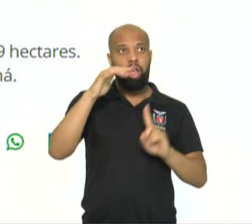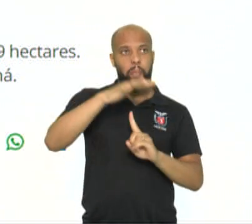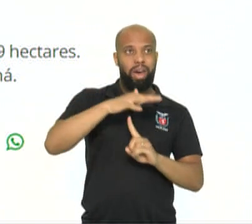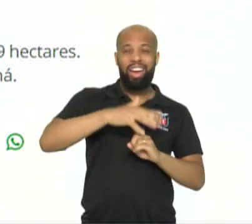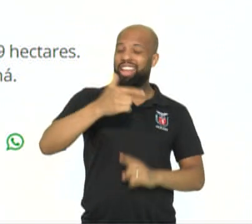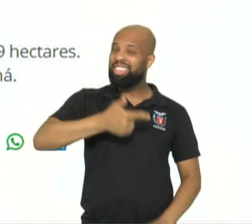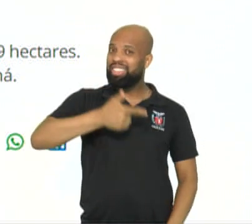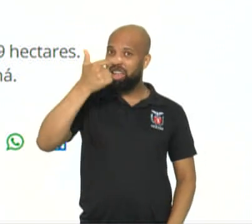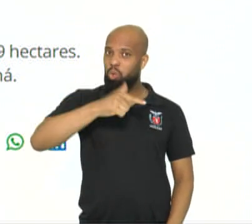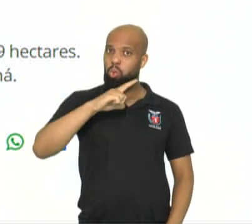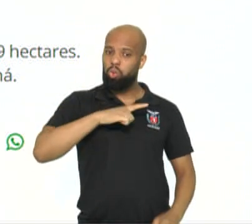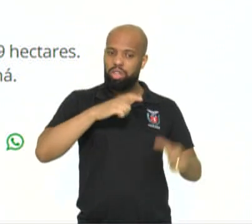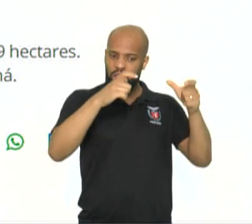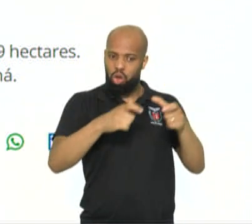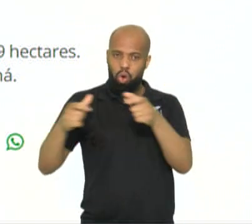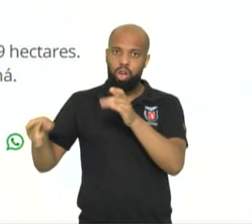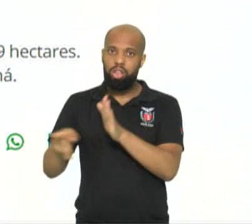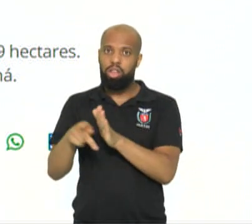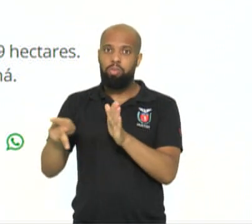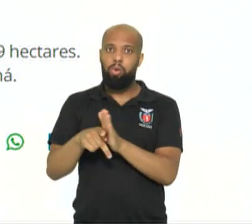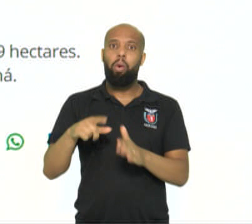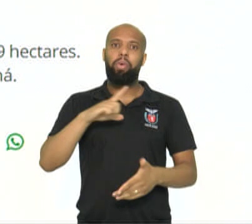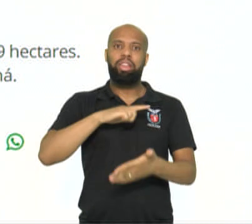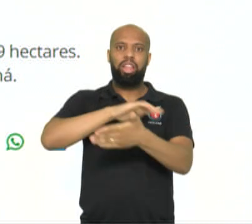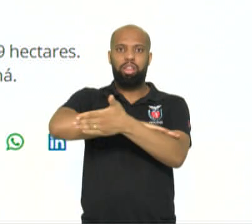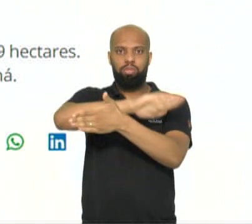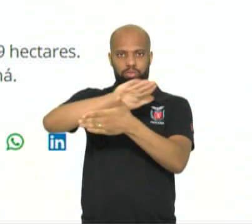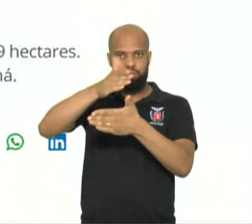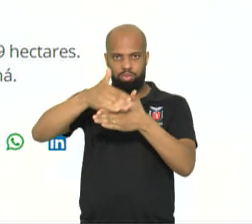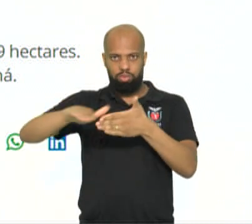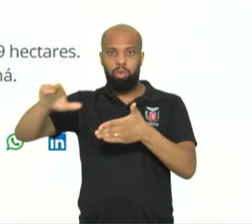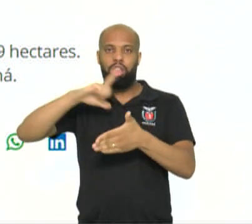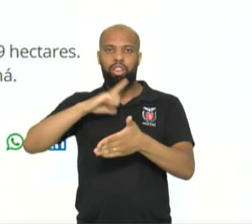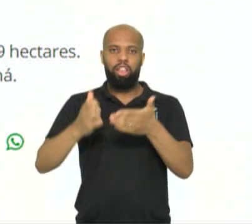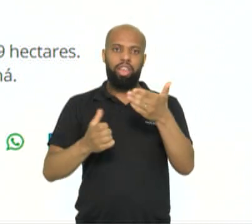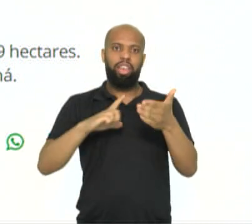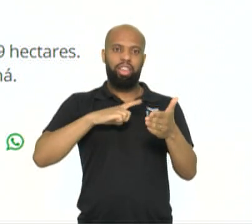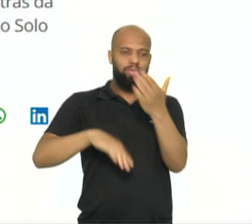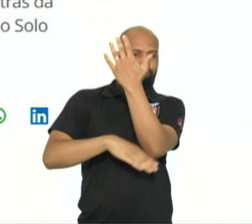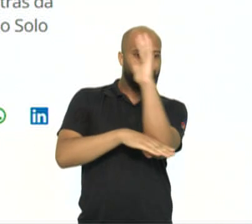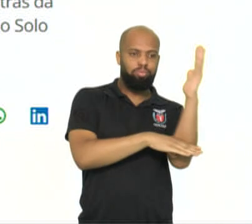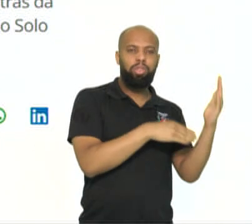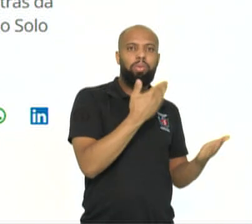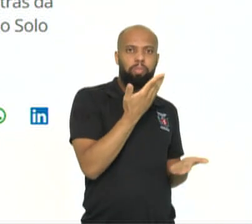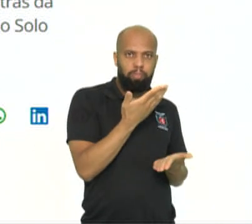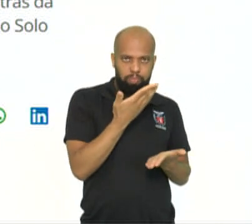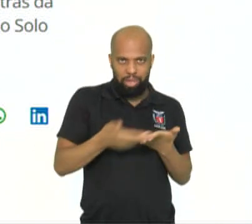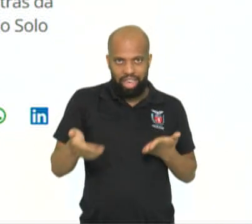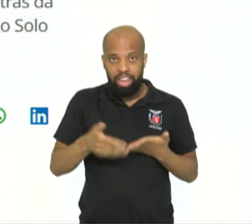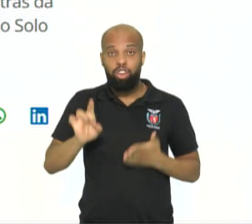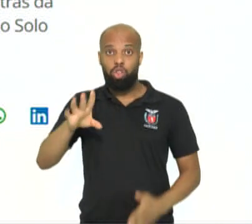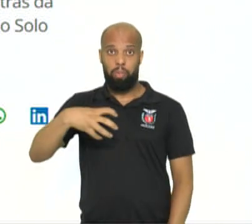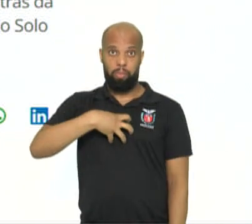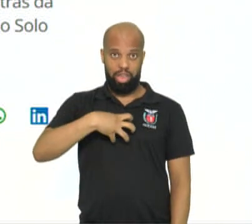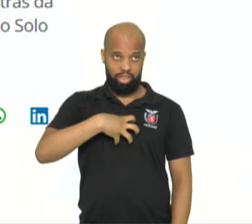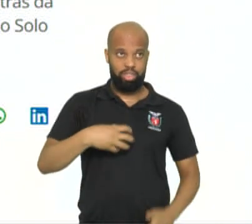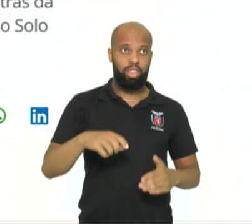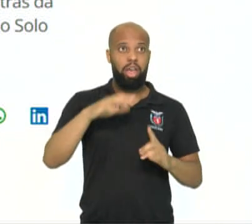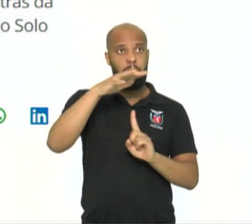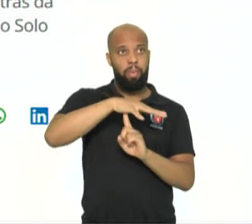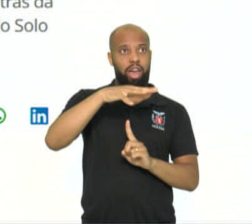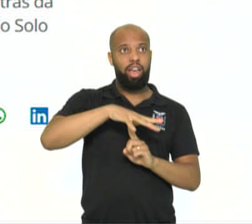no ranking do desmatamento da Mata Atlântica, identifica a operação, perdendo apenas para a Bahia. Paraná responde